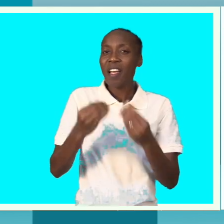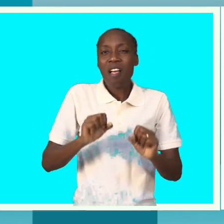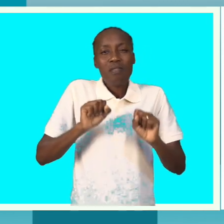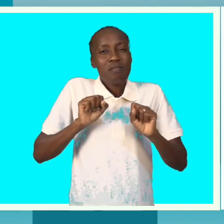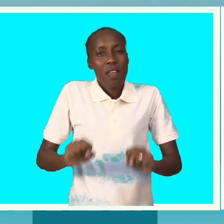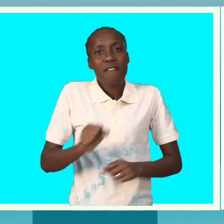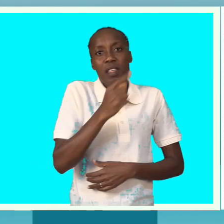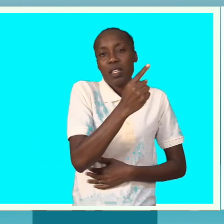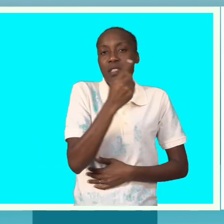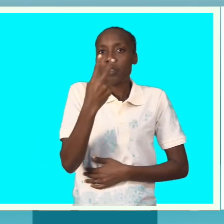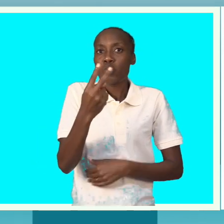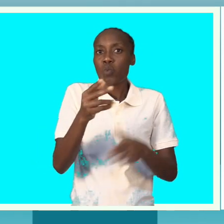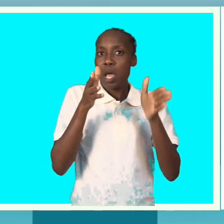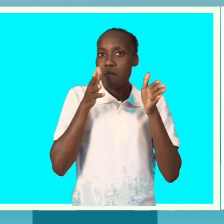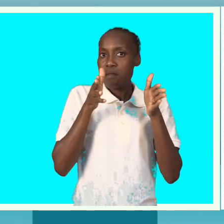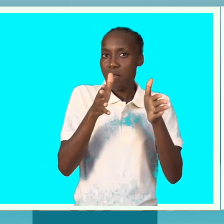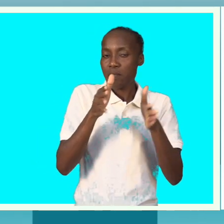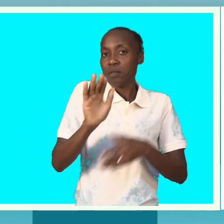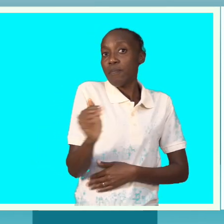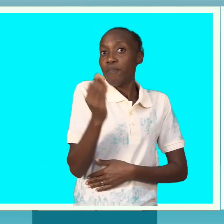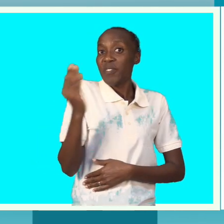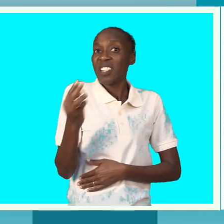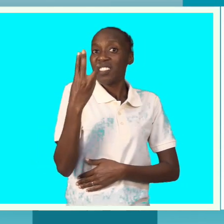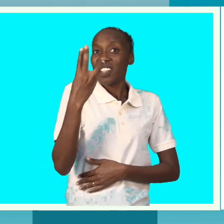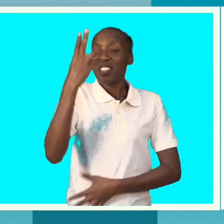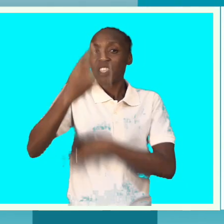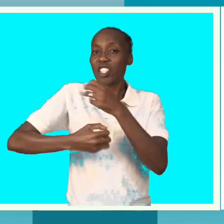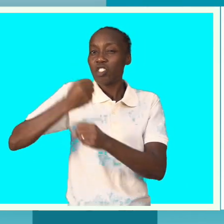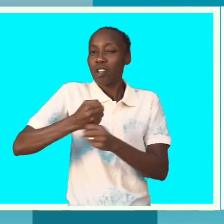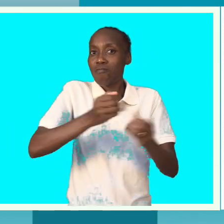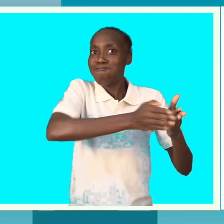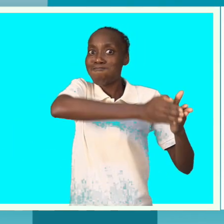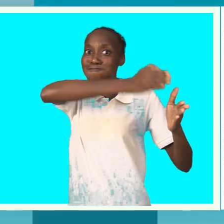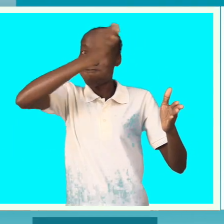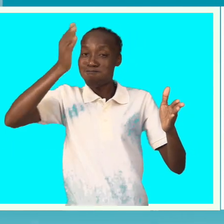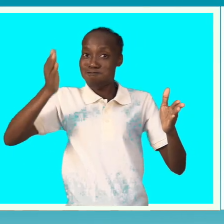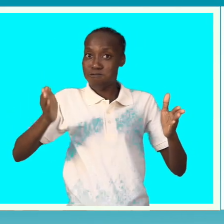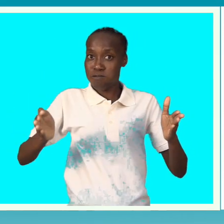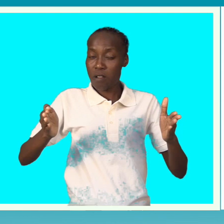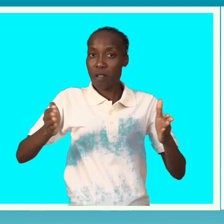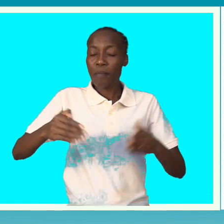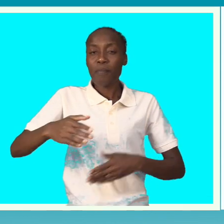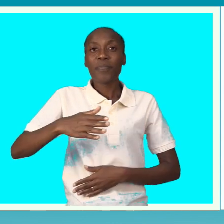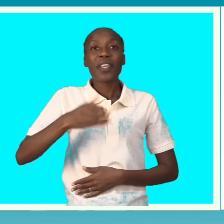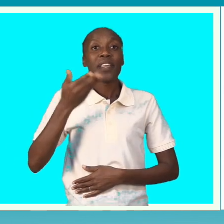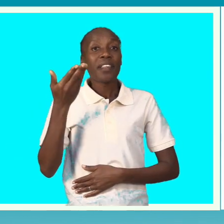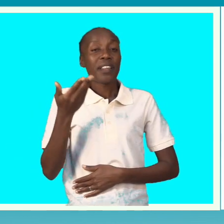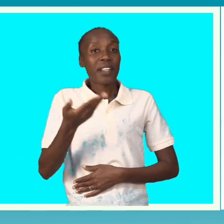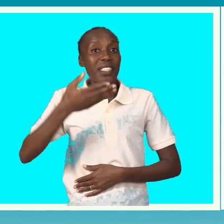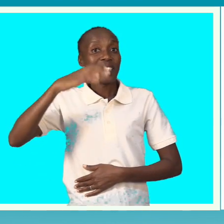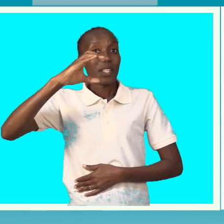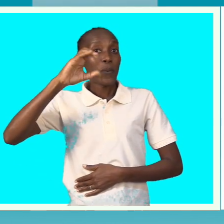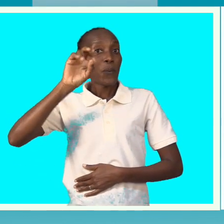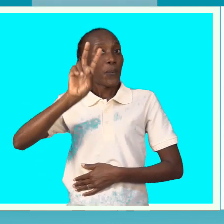classe. E este currículo tem uma duração de 3 anos. É um currículo que